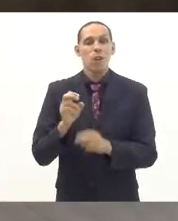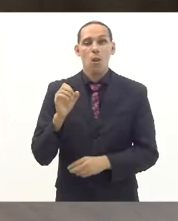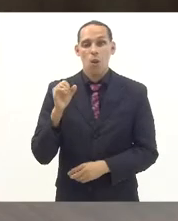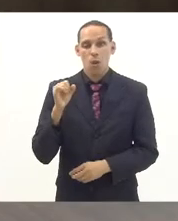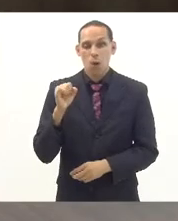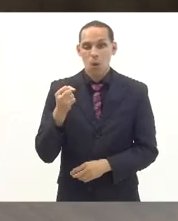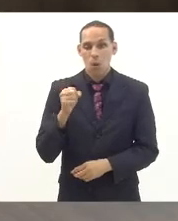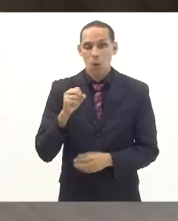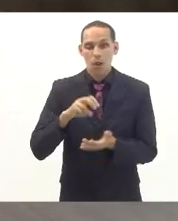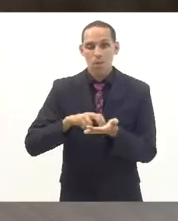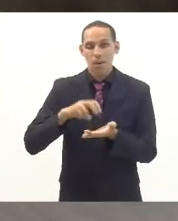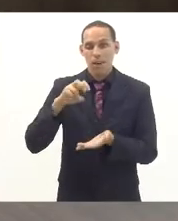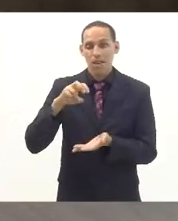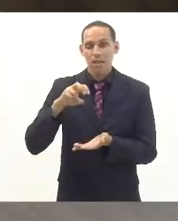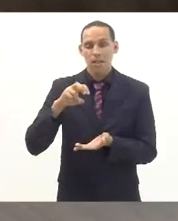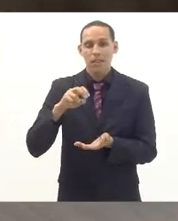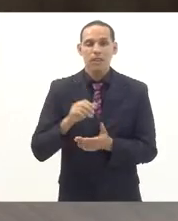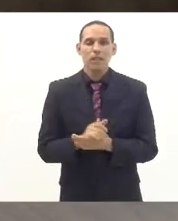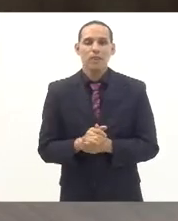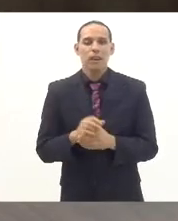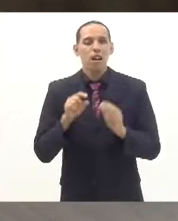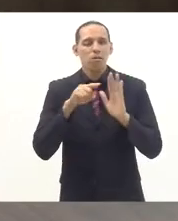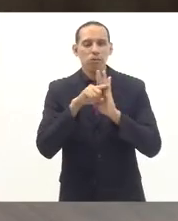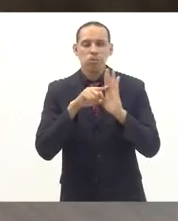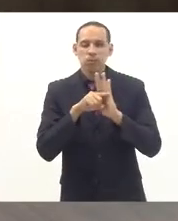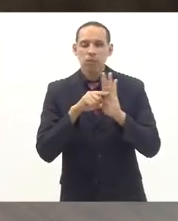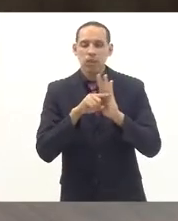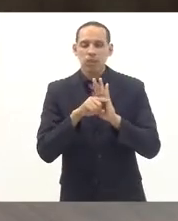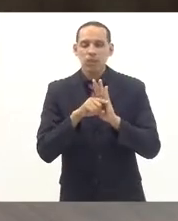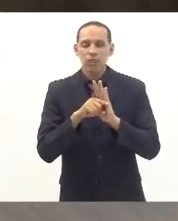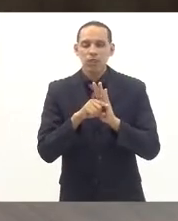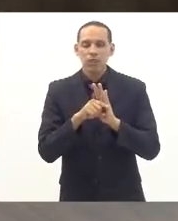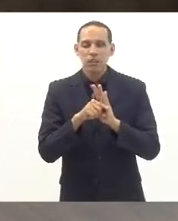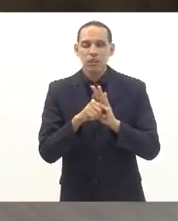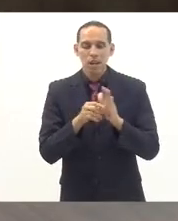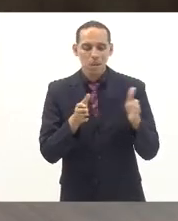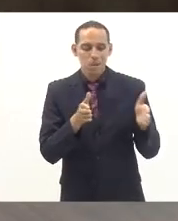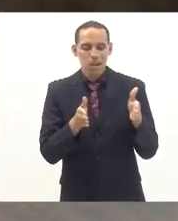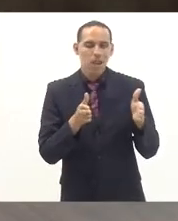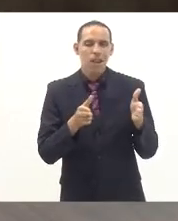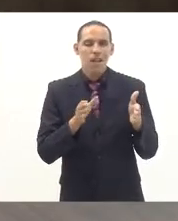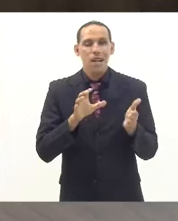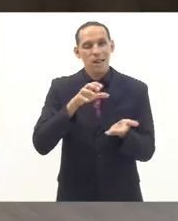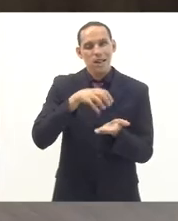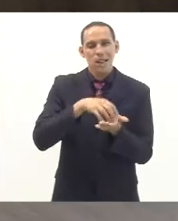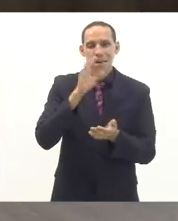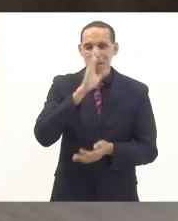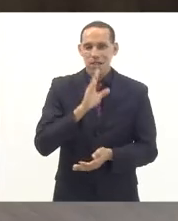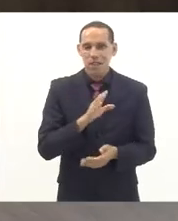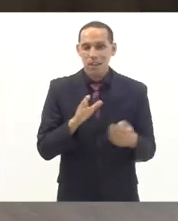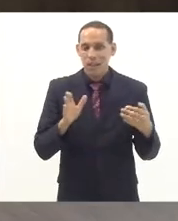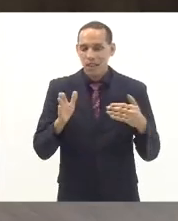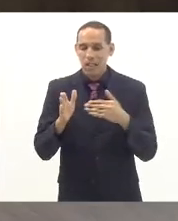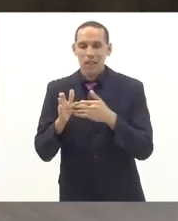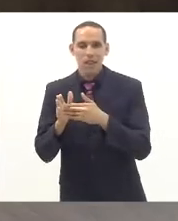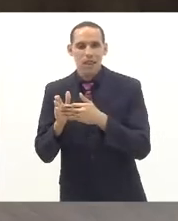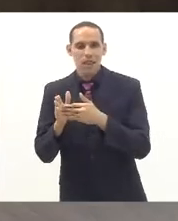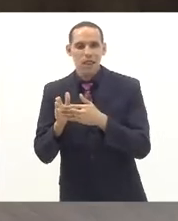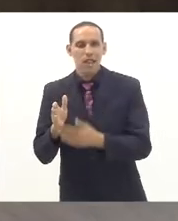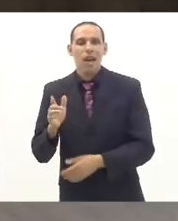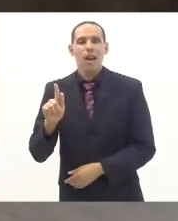das 8 horas da manhã que irá vistoriar o trecho Central do Brasil Gramacho